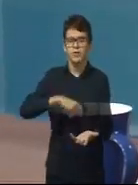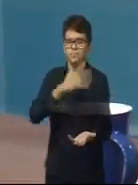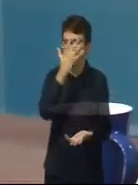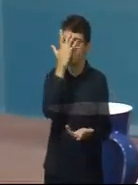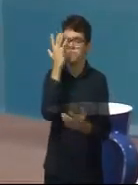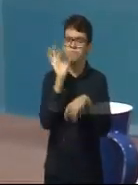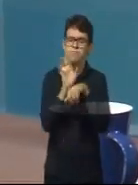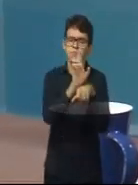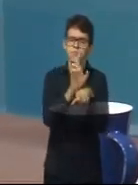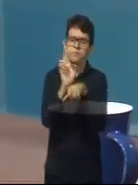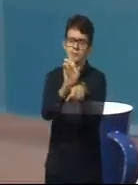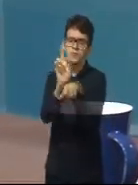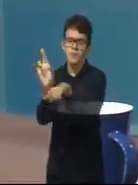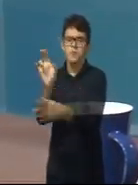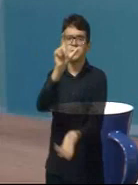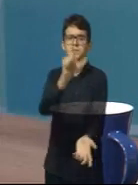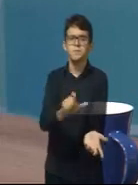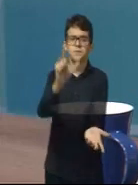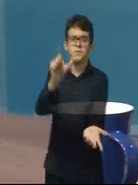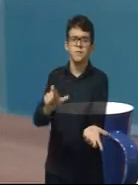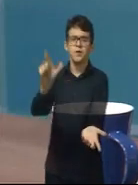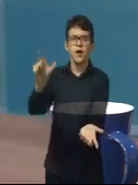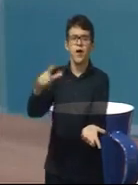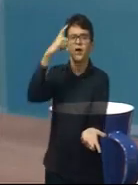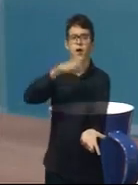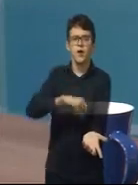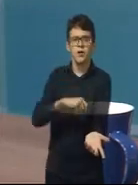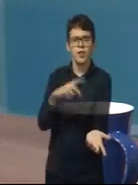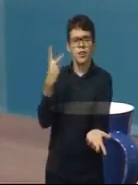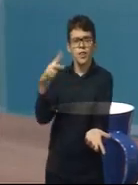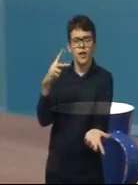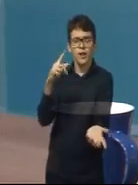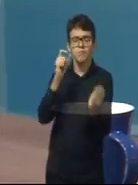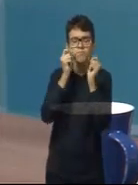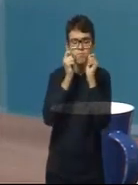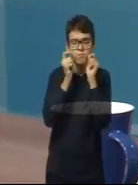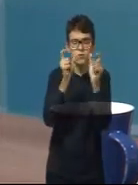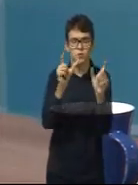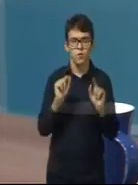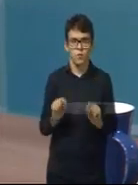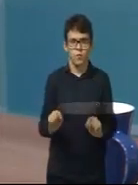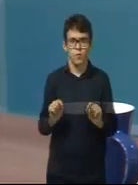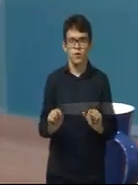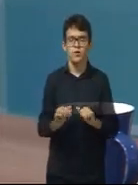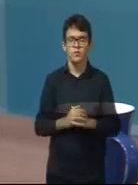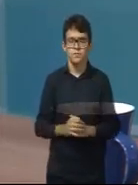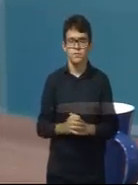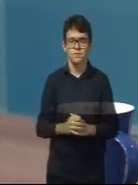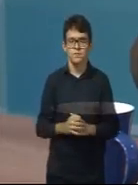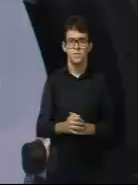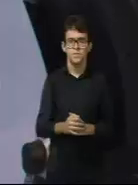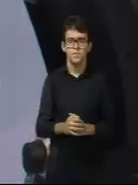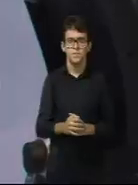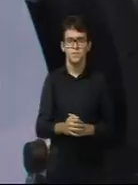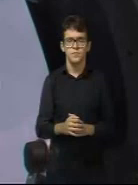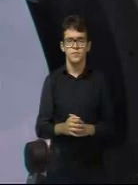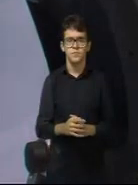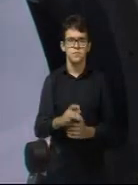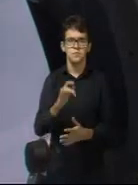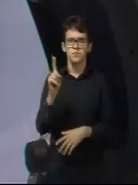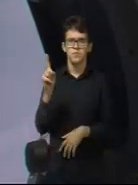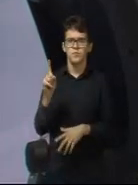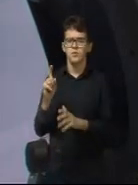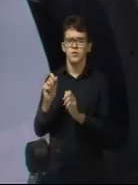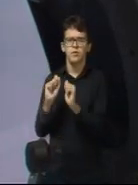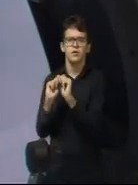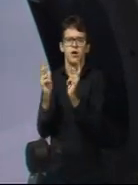Que interesses eles defendem hoje no Congresso Nacional, nas Assembleias